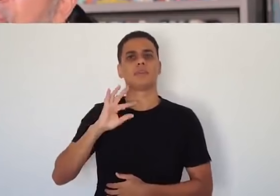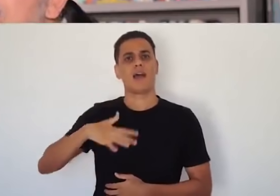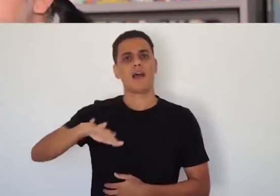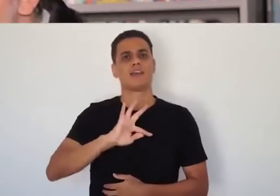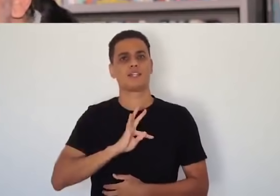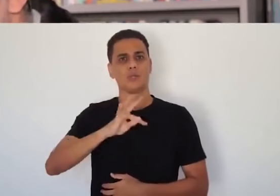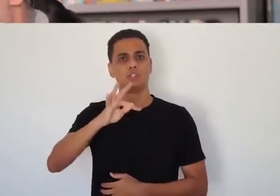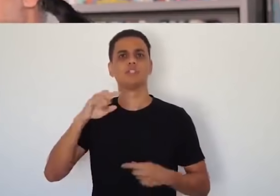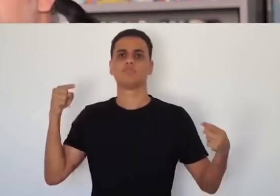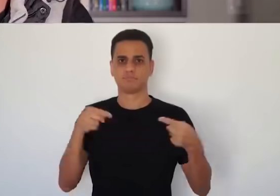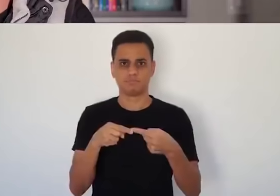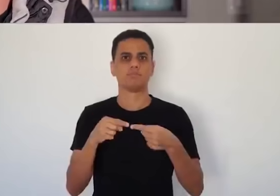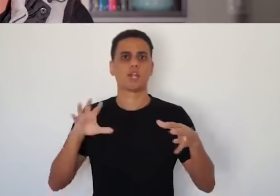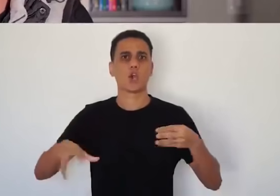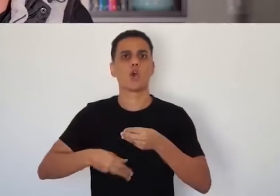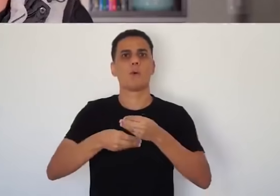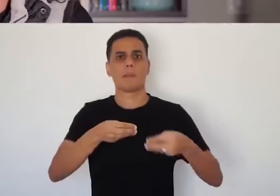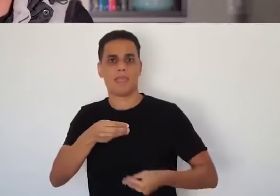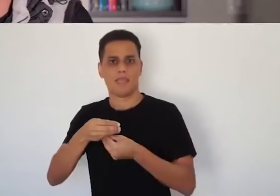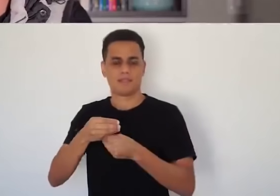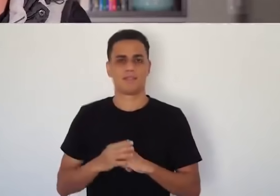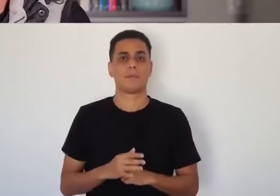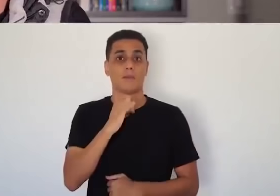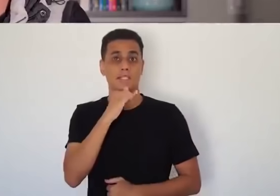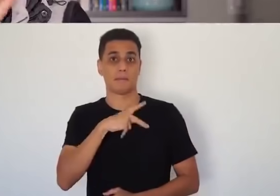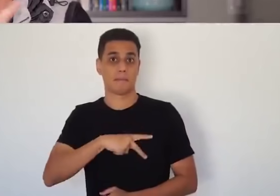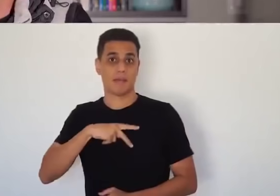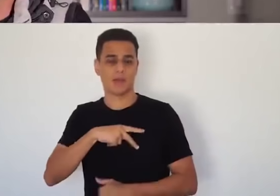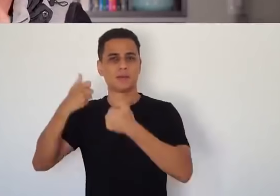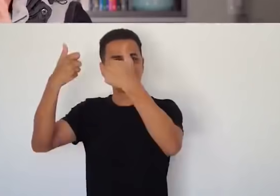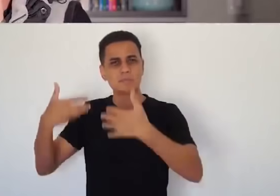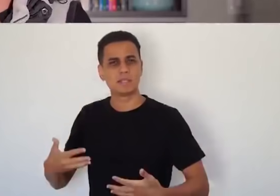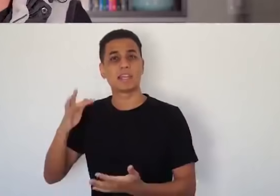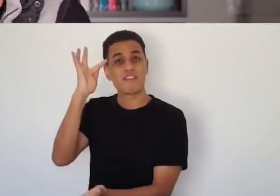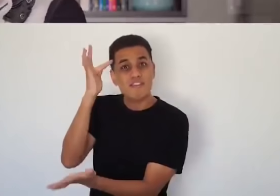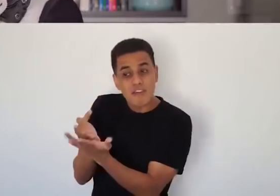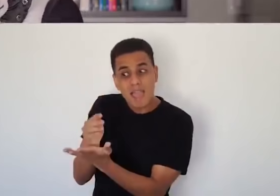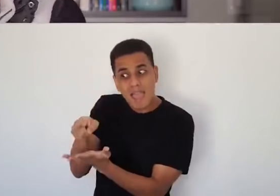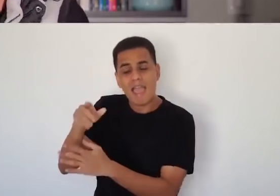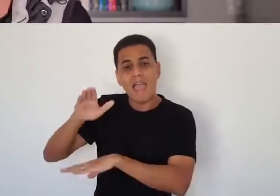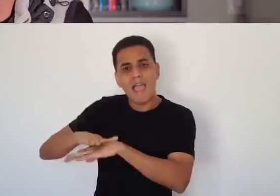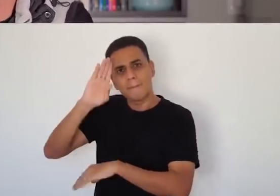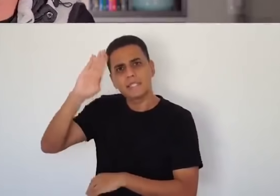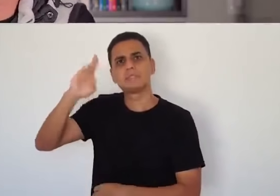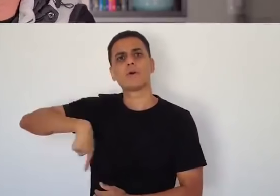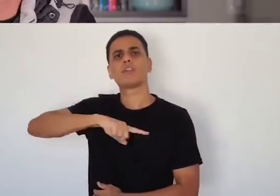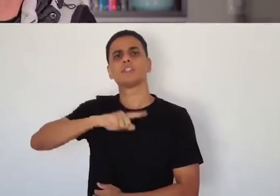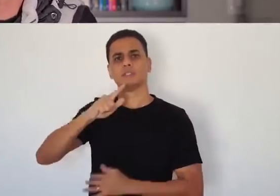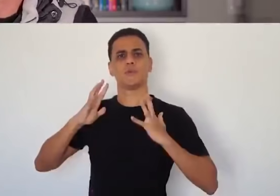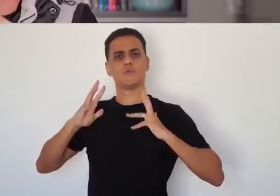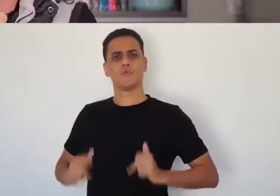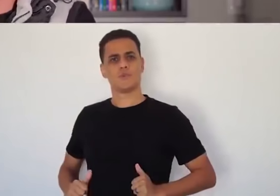era que me faria então me tornar justo diante de Deus. Mas Paulo está dizendo que não. Ou seja, quando ele fala lá sobre as obras, ele está